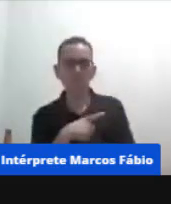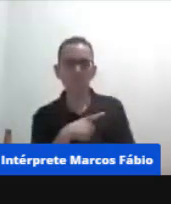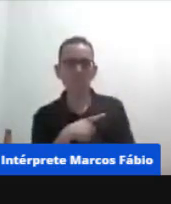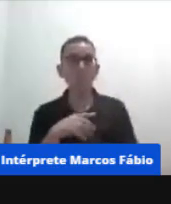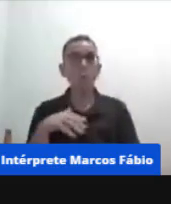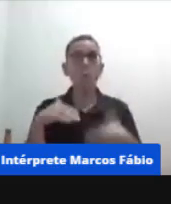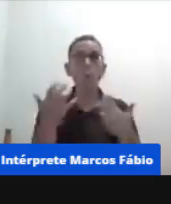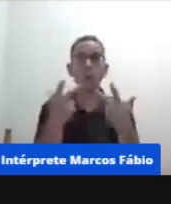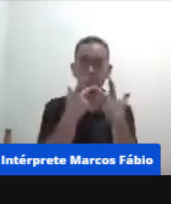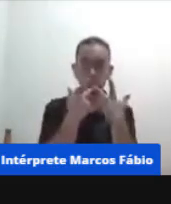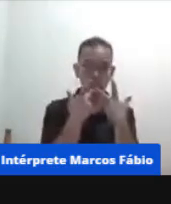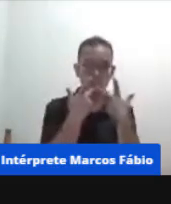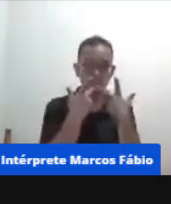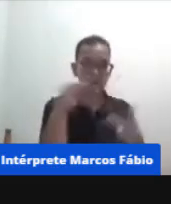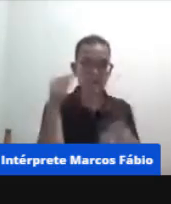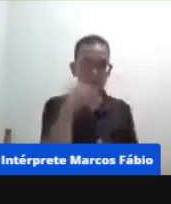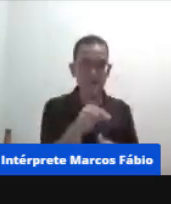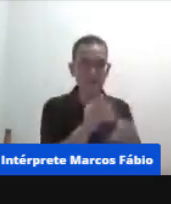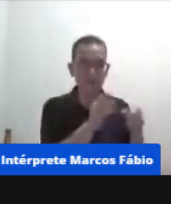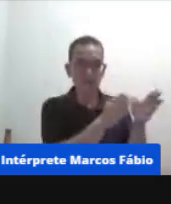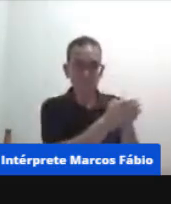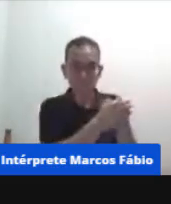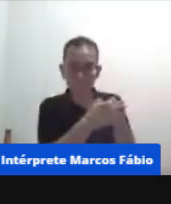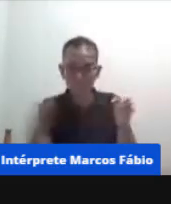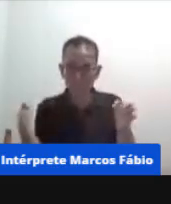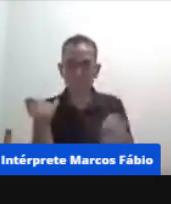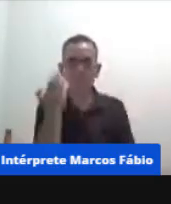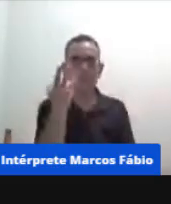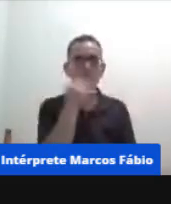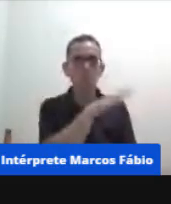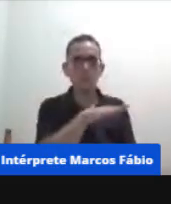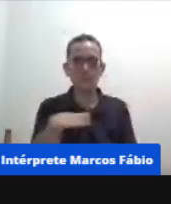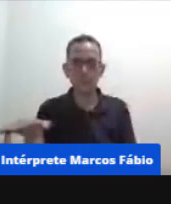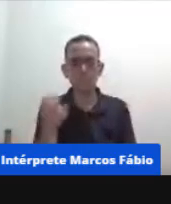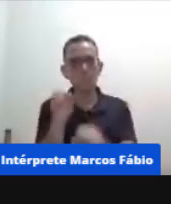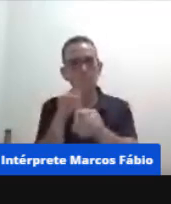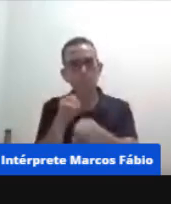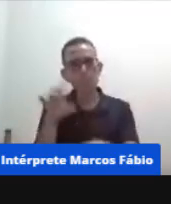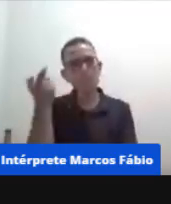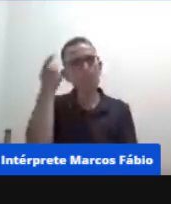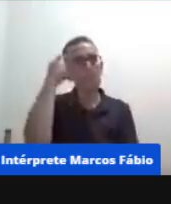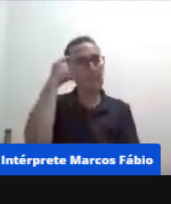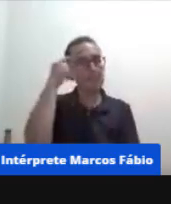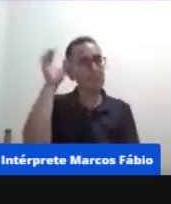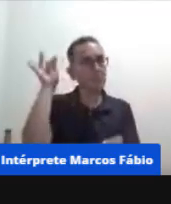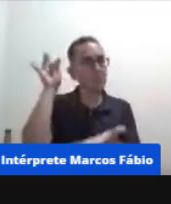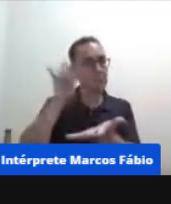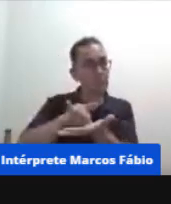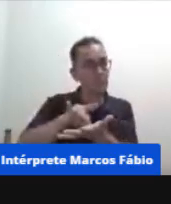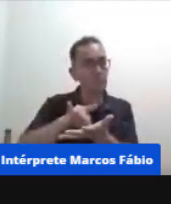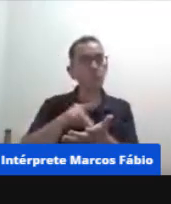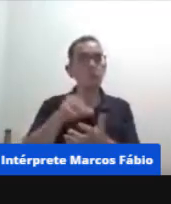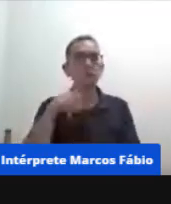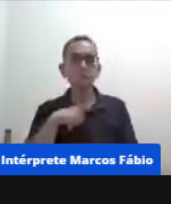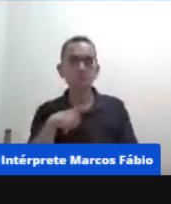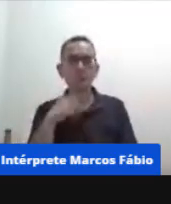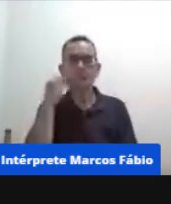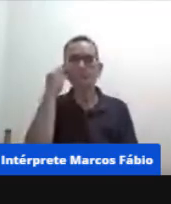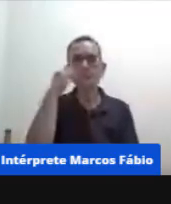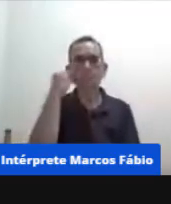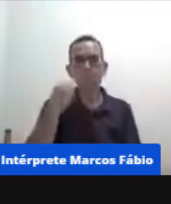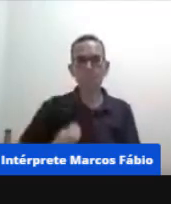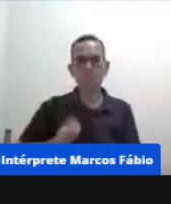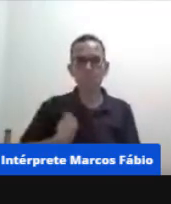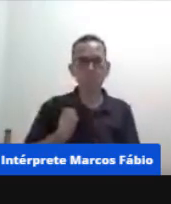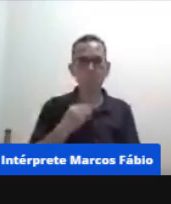gente fala nessa fase na educação infantil, a gente pensa nessa criança realmente vivenciando cada